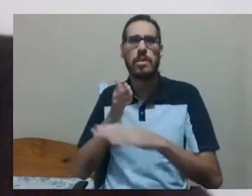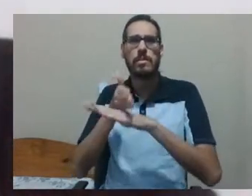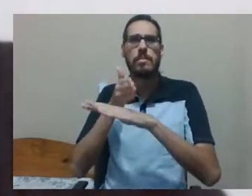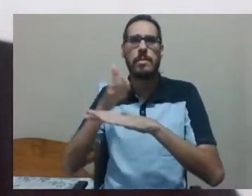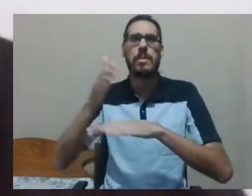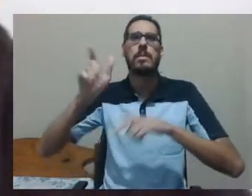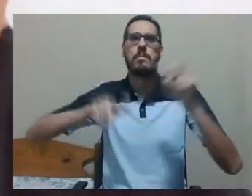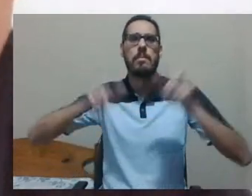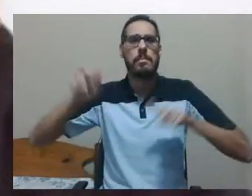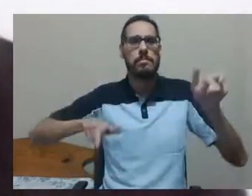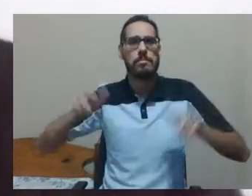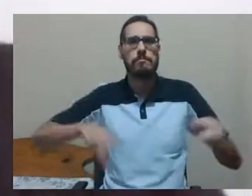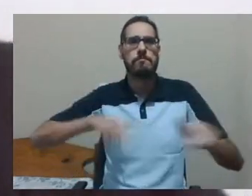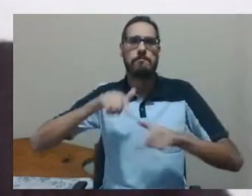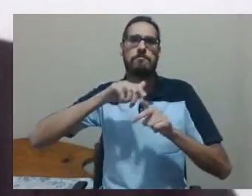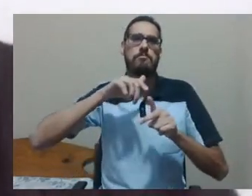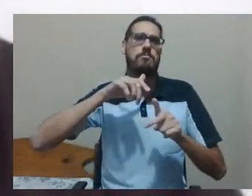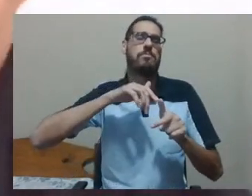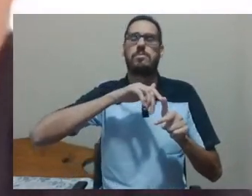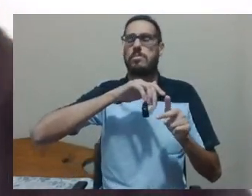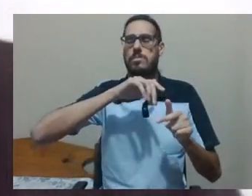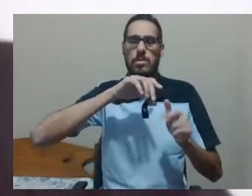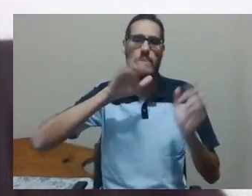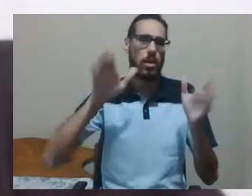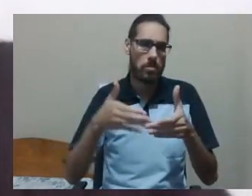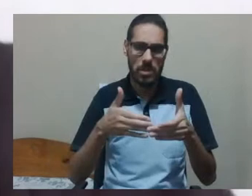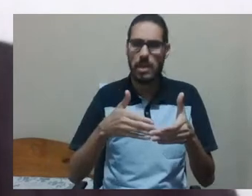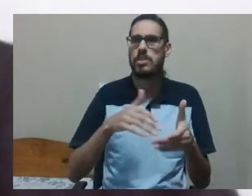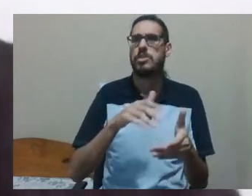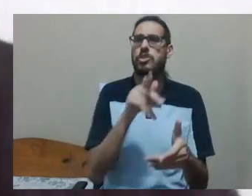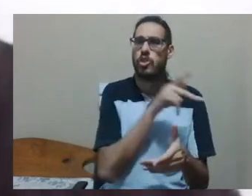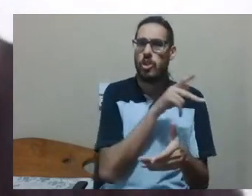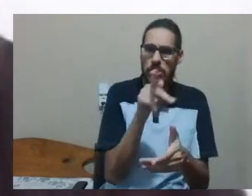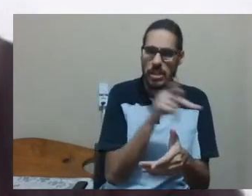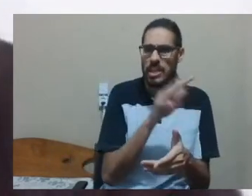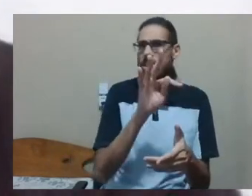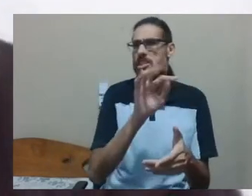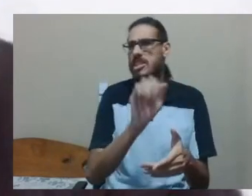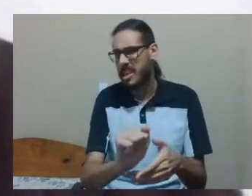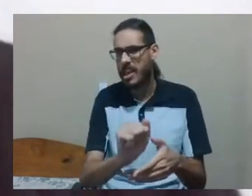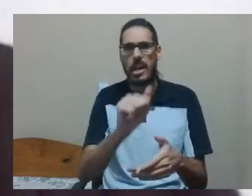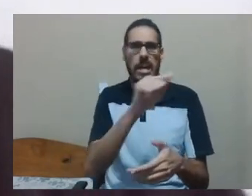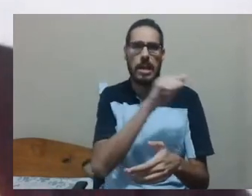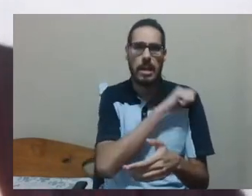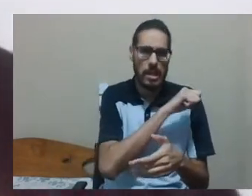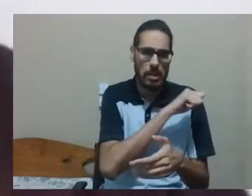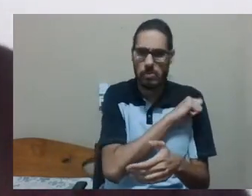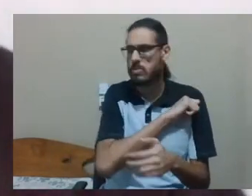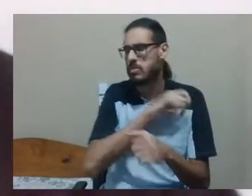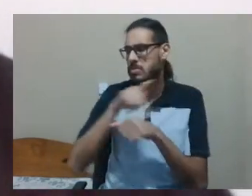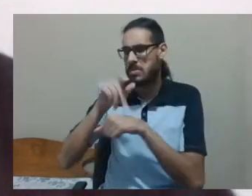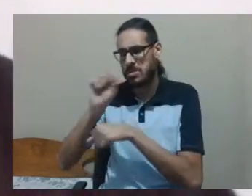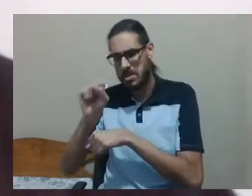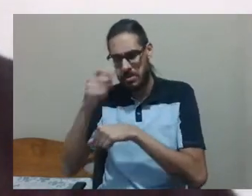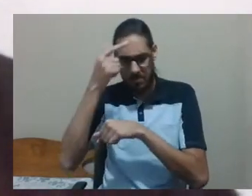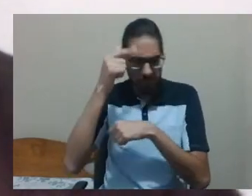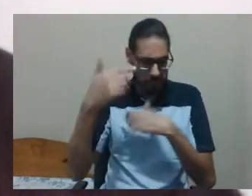docentes, servidores TAs, alunos, ou seja, estudantes de graduação e pós-graduação, tá? E que possam